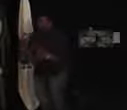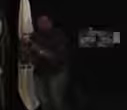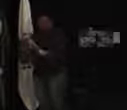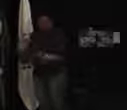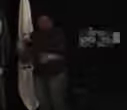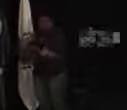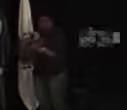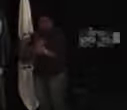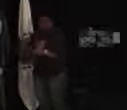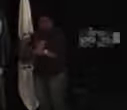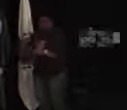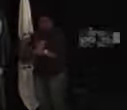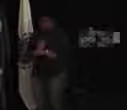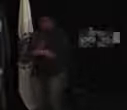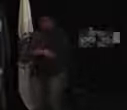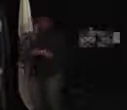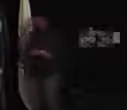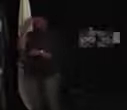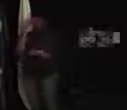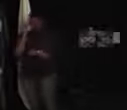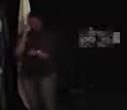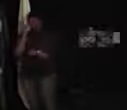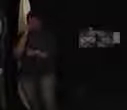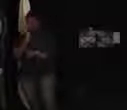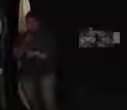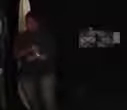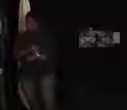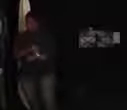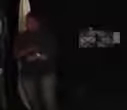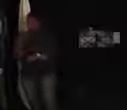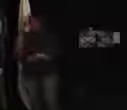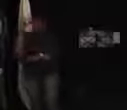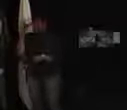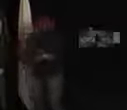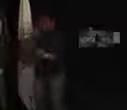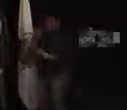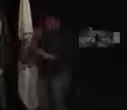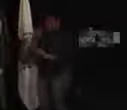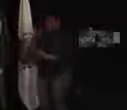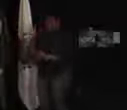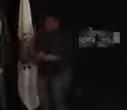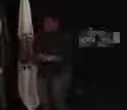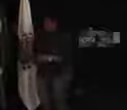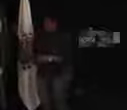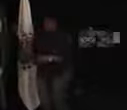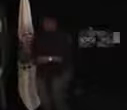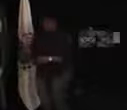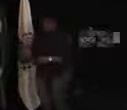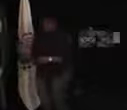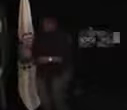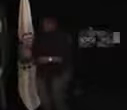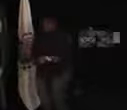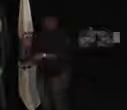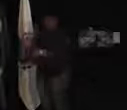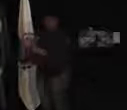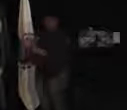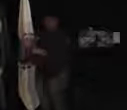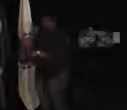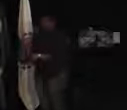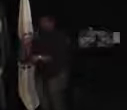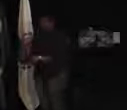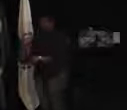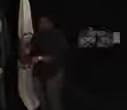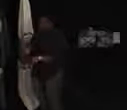no meio do caminho. Pessoas que começam 2, 3 faculdades e param no meio do caminho. A dificuldade